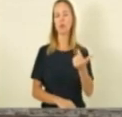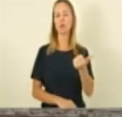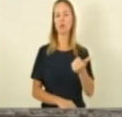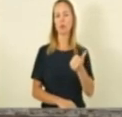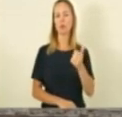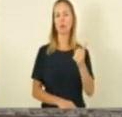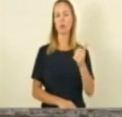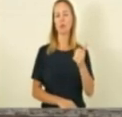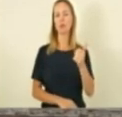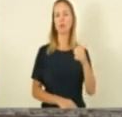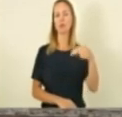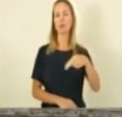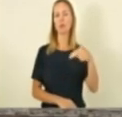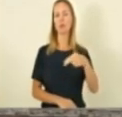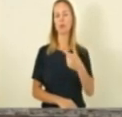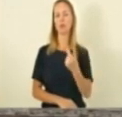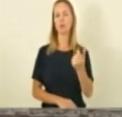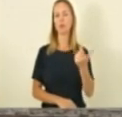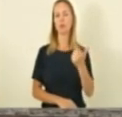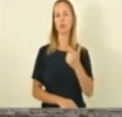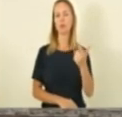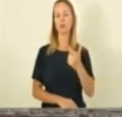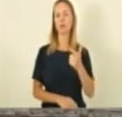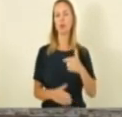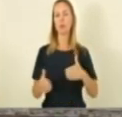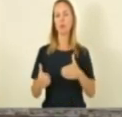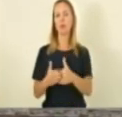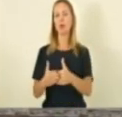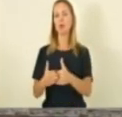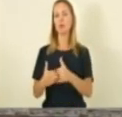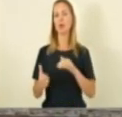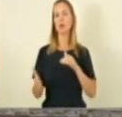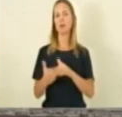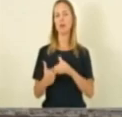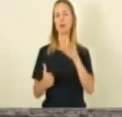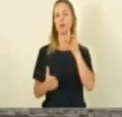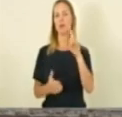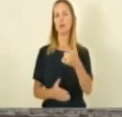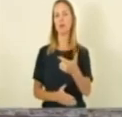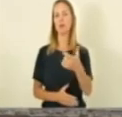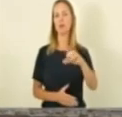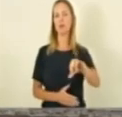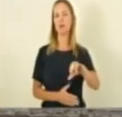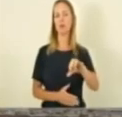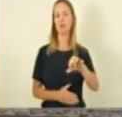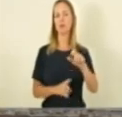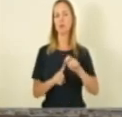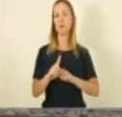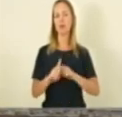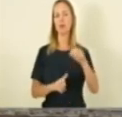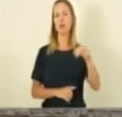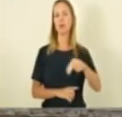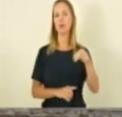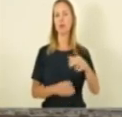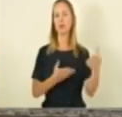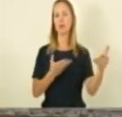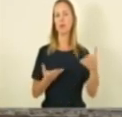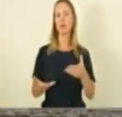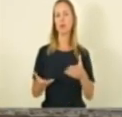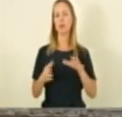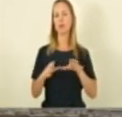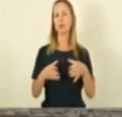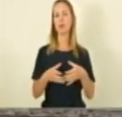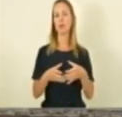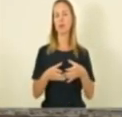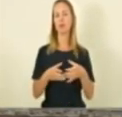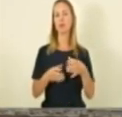21/11/2022, prazo até o dia 29/11. Convoco a Comissão de Justiça